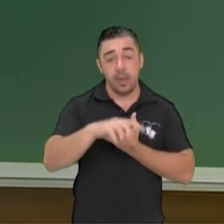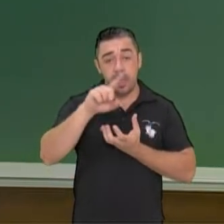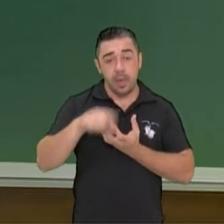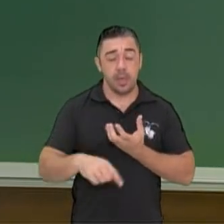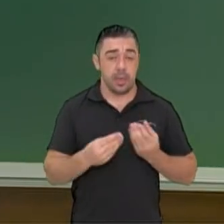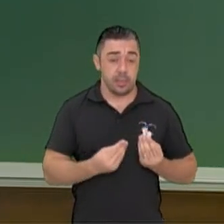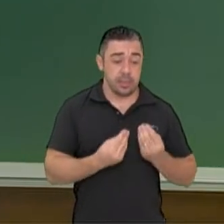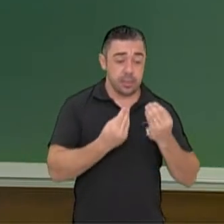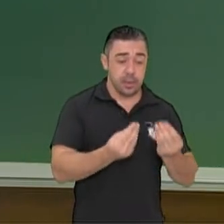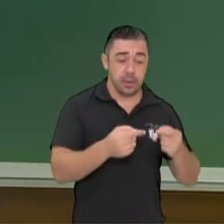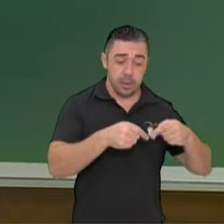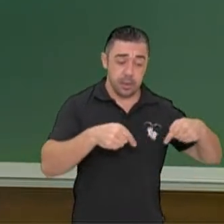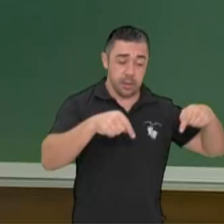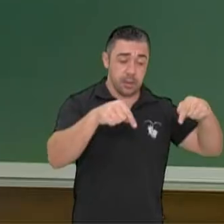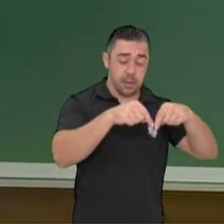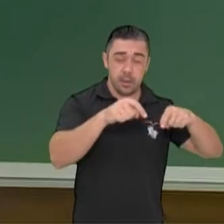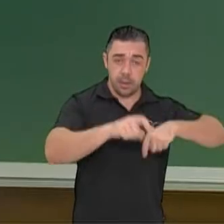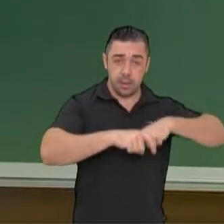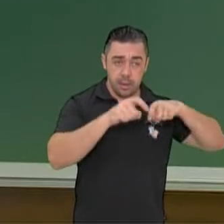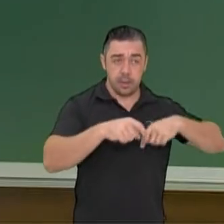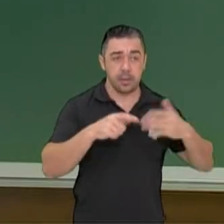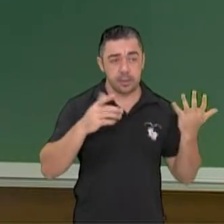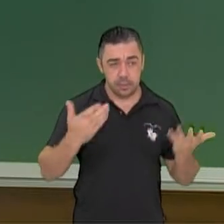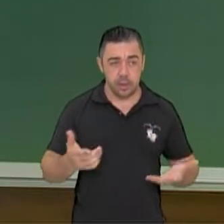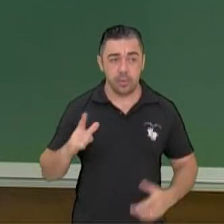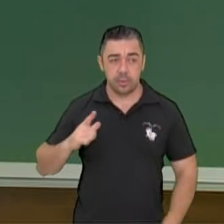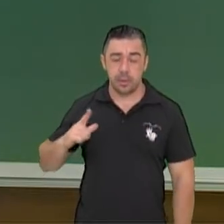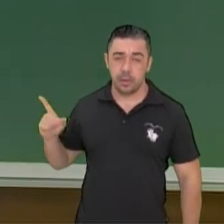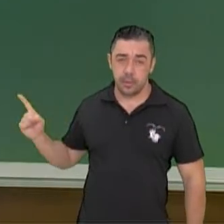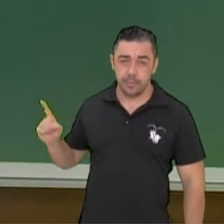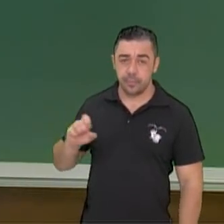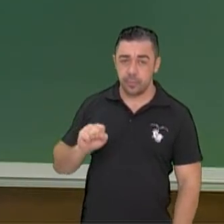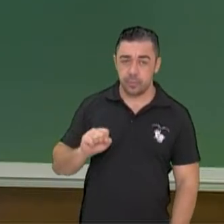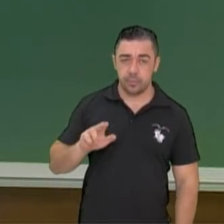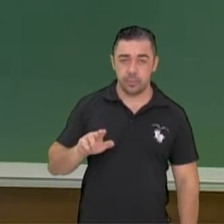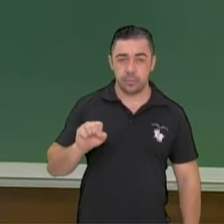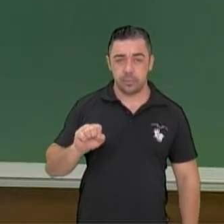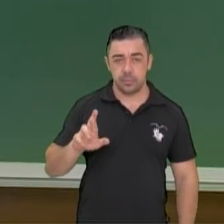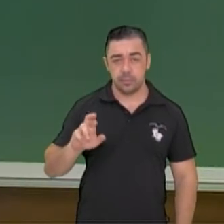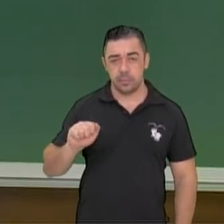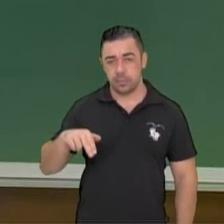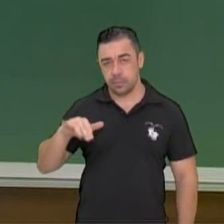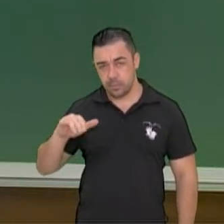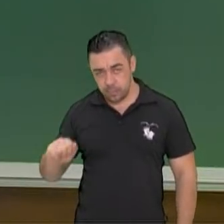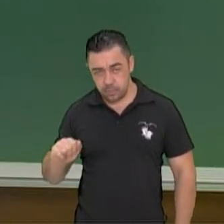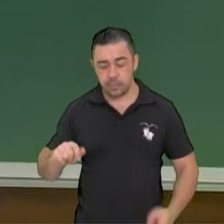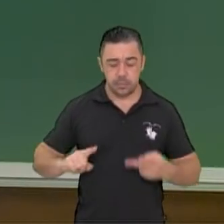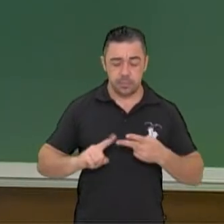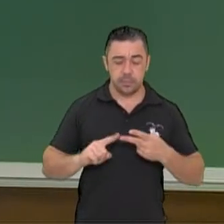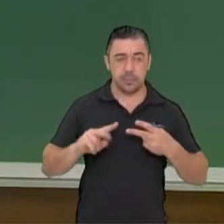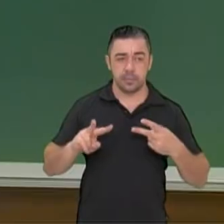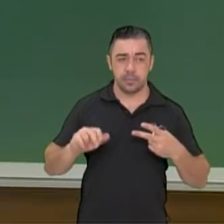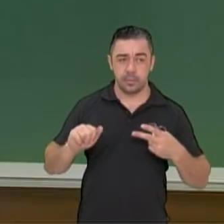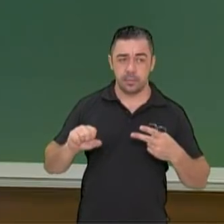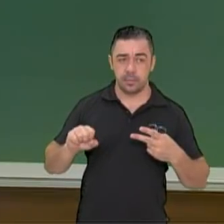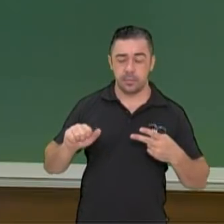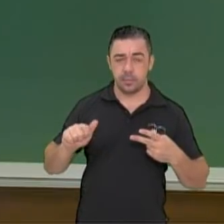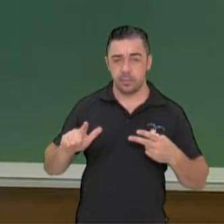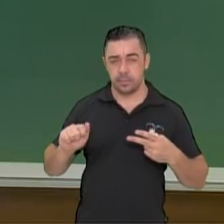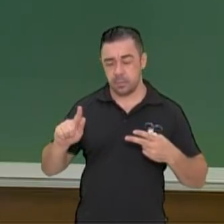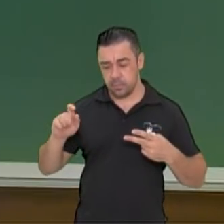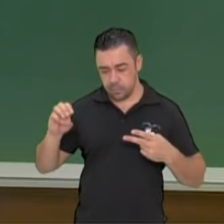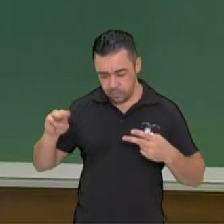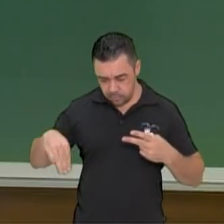de feudos, de senhorios, chamados suzerania e vassalagem. Nessa aula vocês vão estudar melhor agora sobre o que é um feudo, afinal de